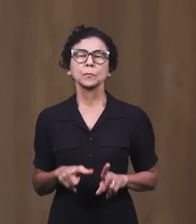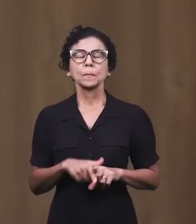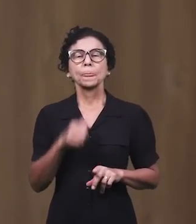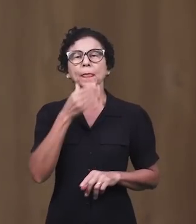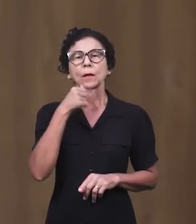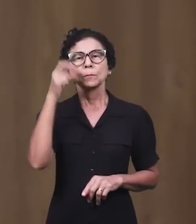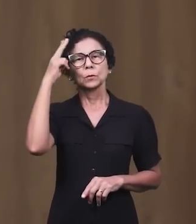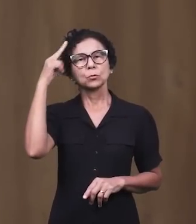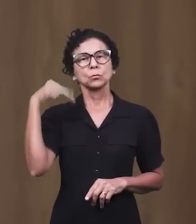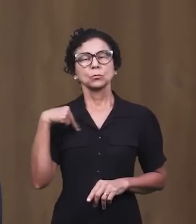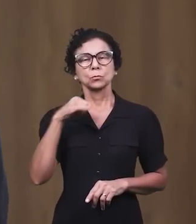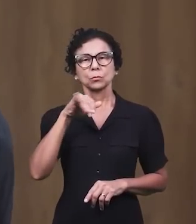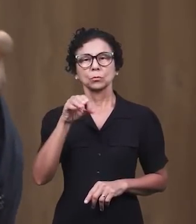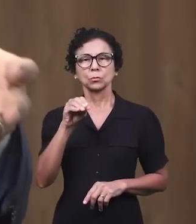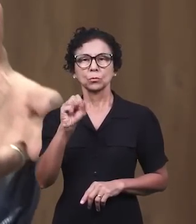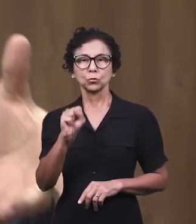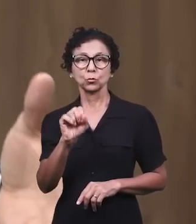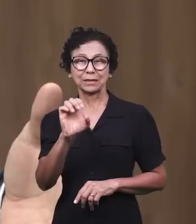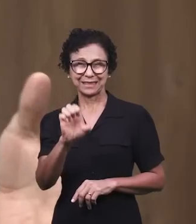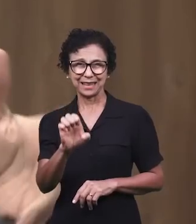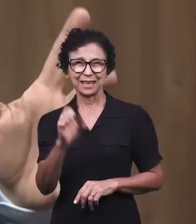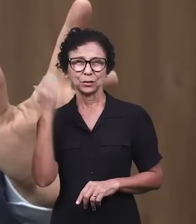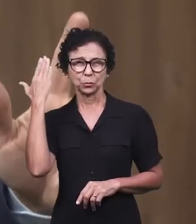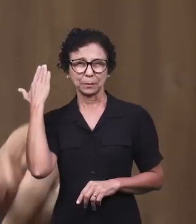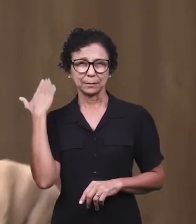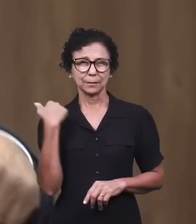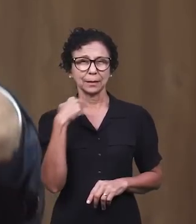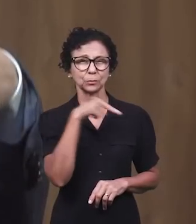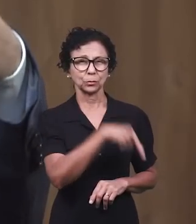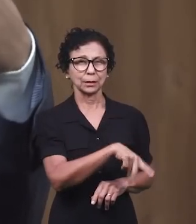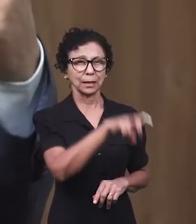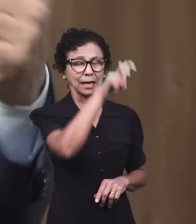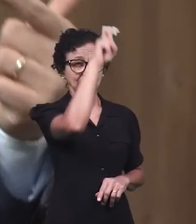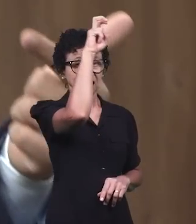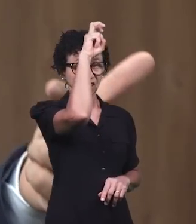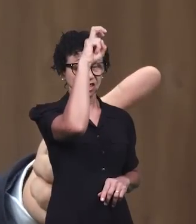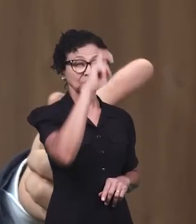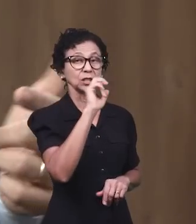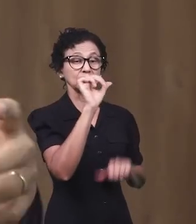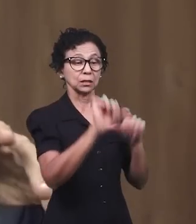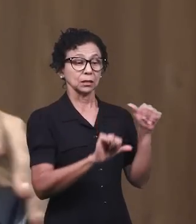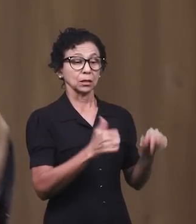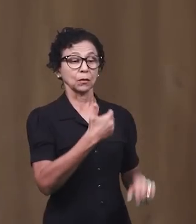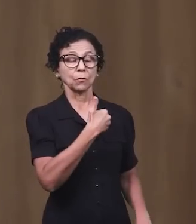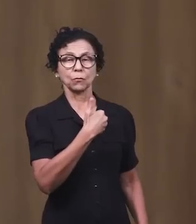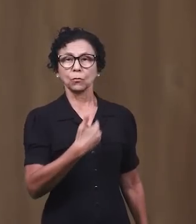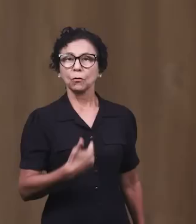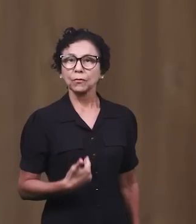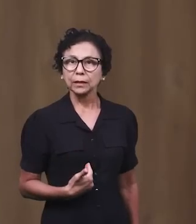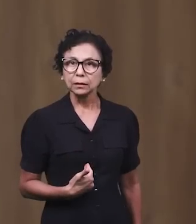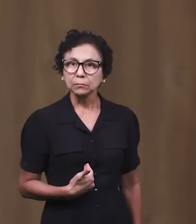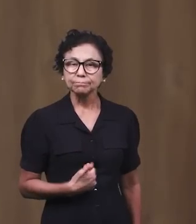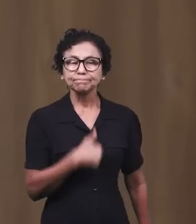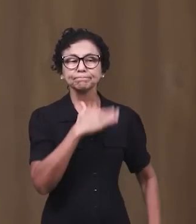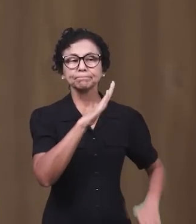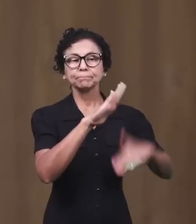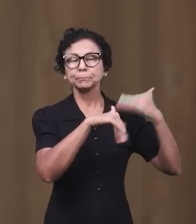Deus permitiu que ele fosse levado para o Egito. No Egito ele se tornou governador, prosperou